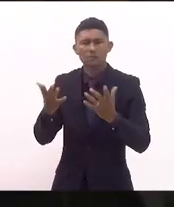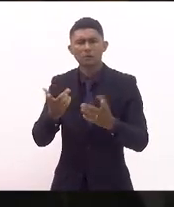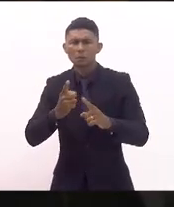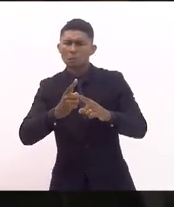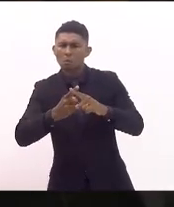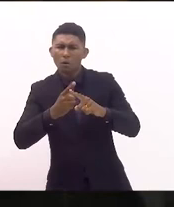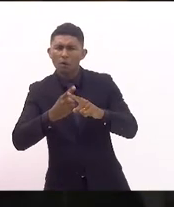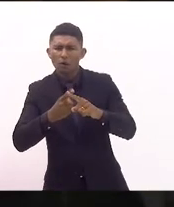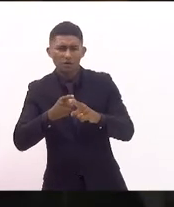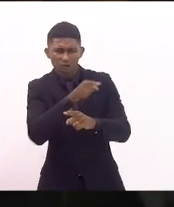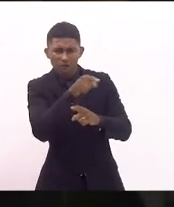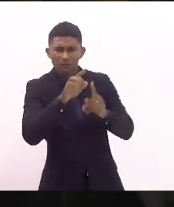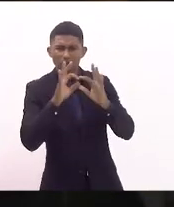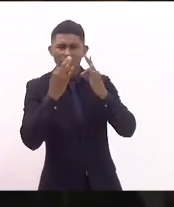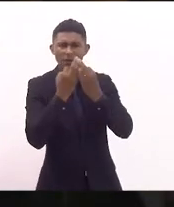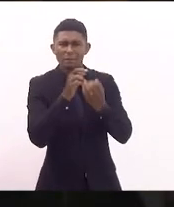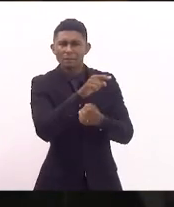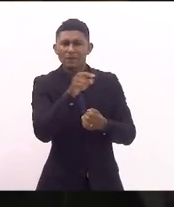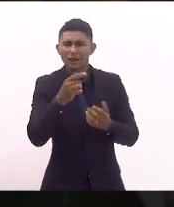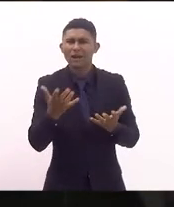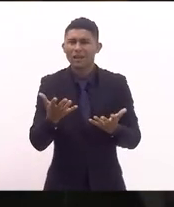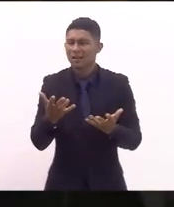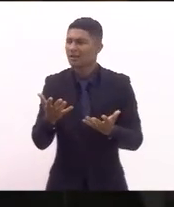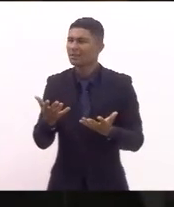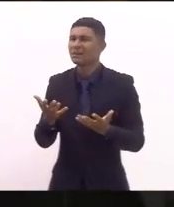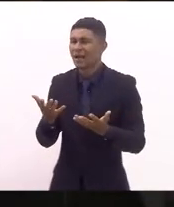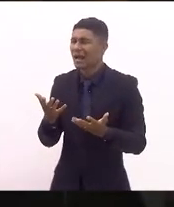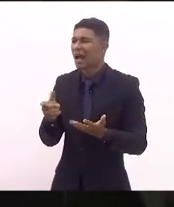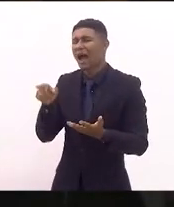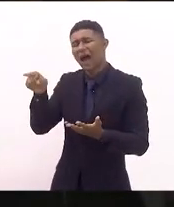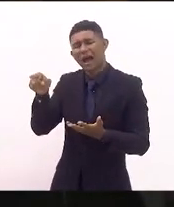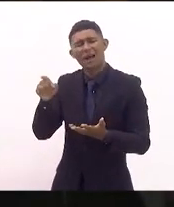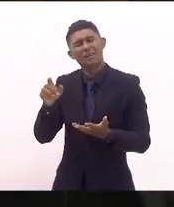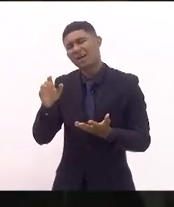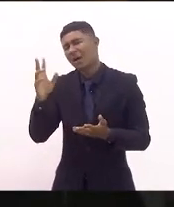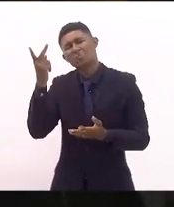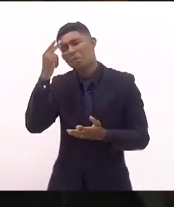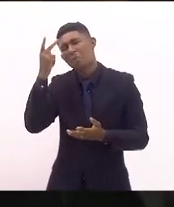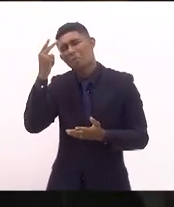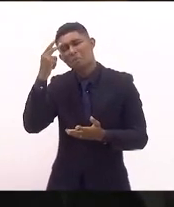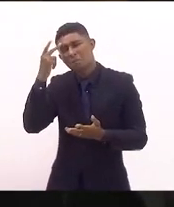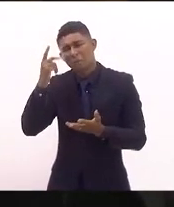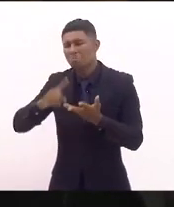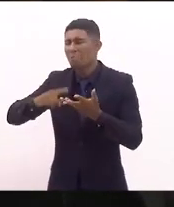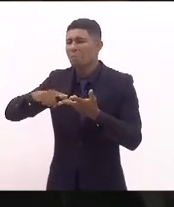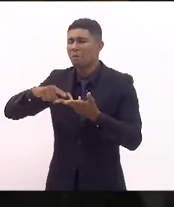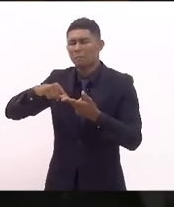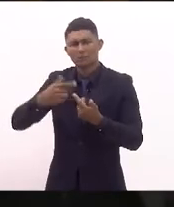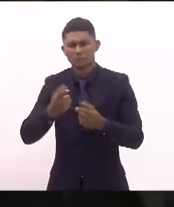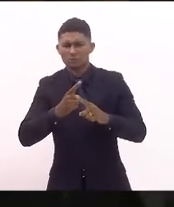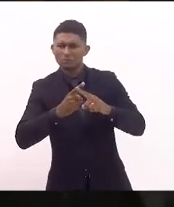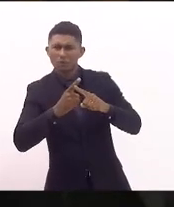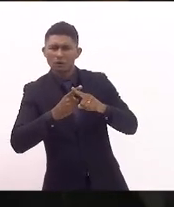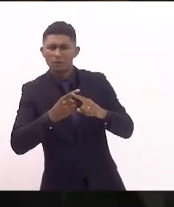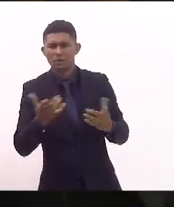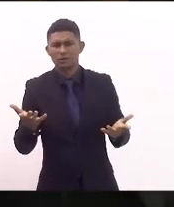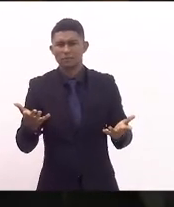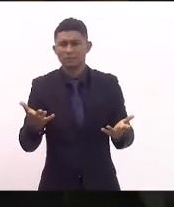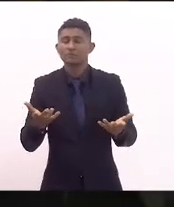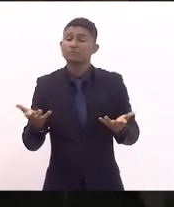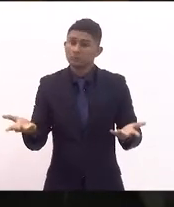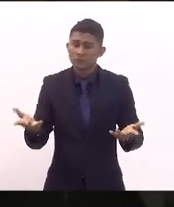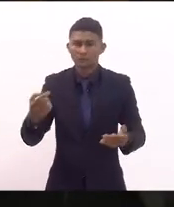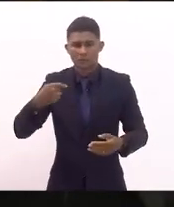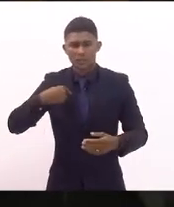mais covardes justificativas para as brutalidades que eles praticam. Escolher enfrentar